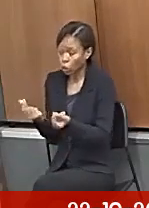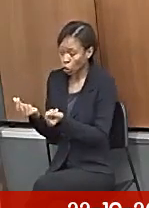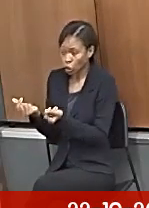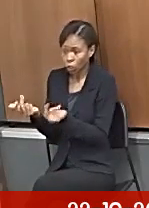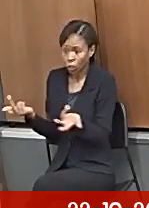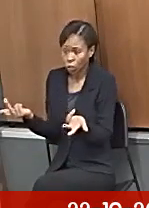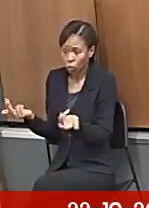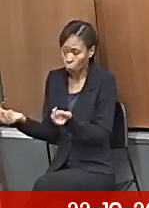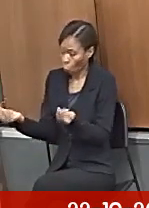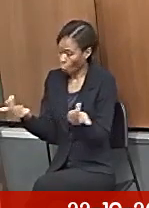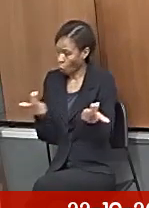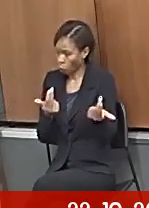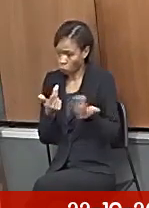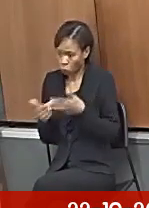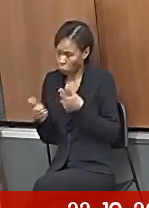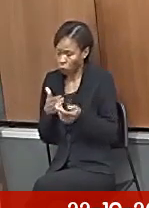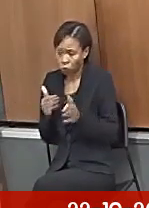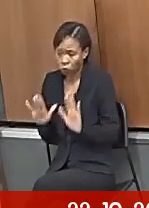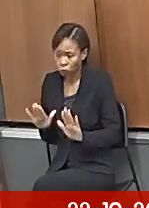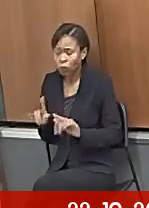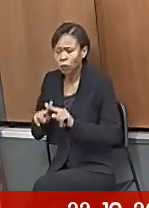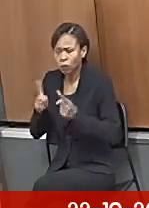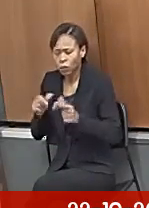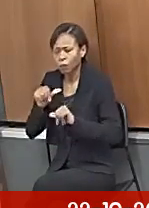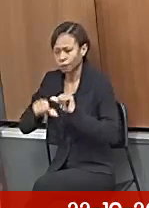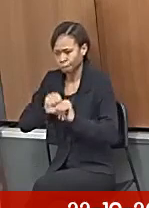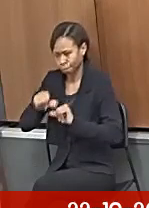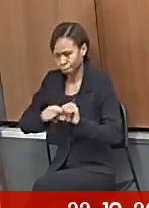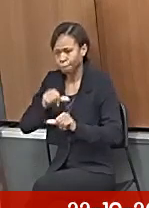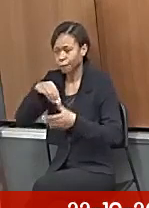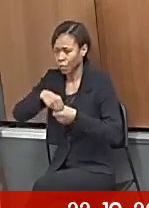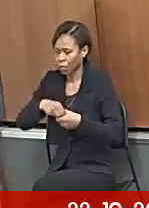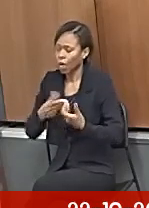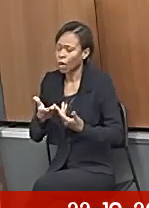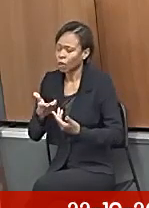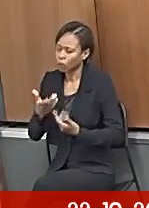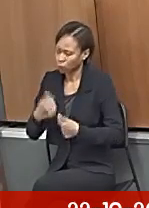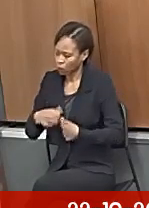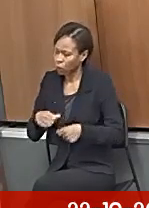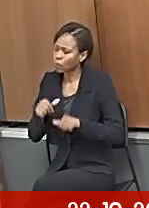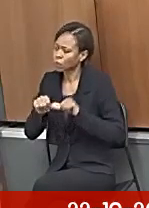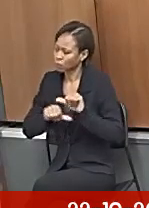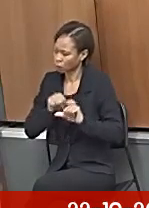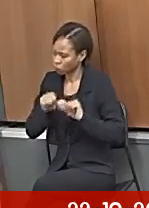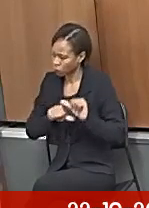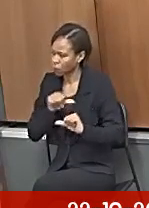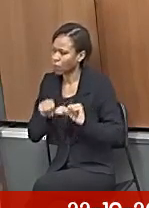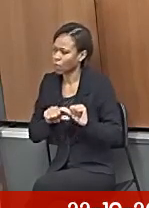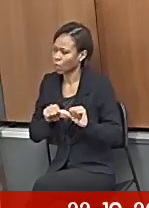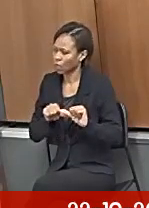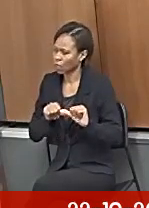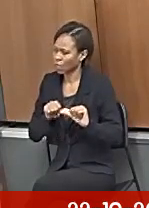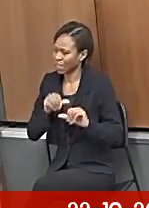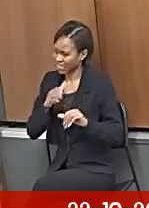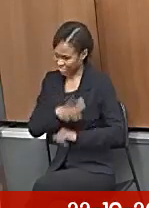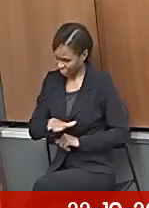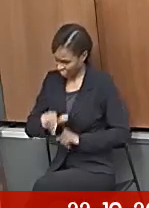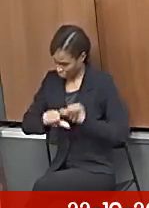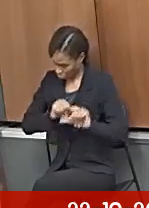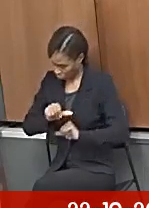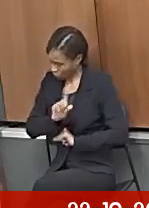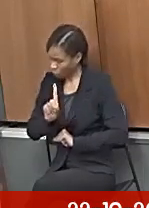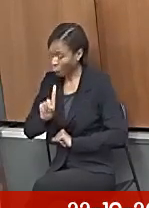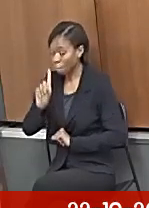Agora, a modificação não tem que ser feita na criança, como o doutor Luiz diz. A modificação é na escola. Eu,